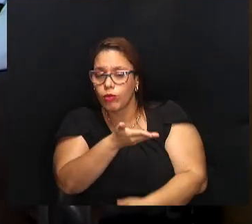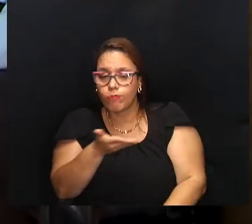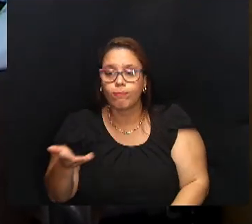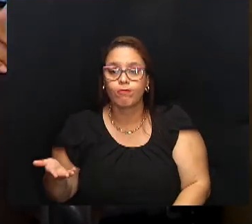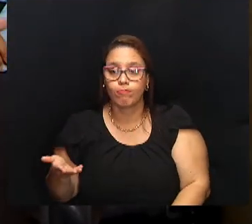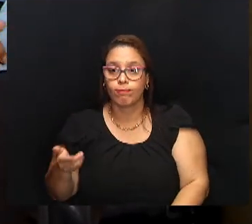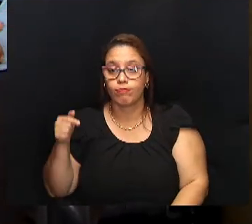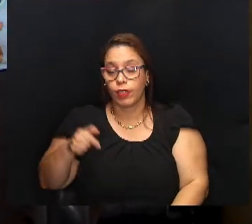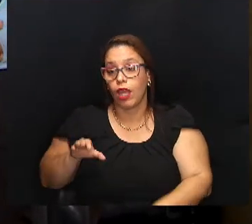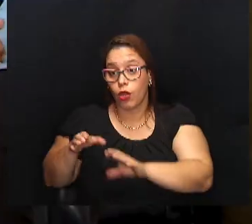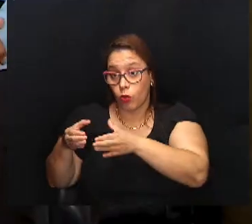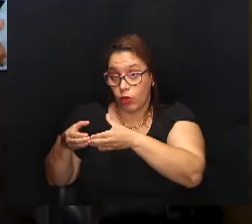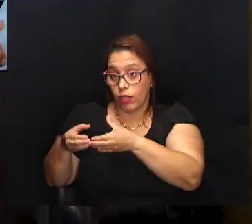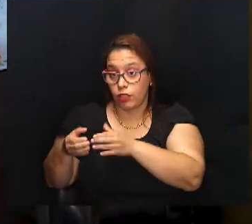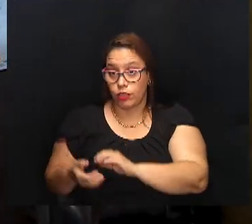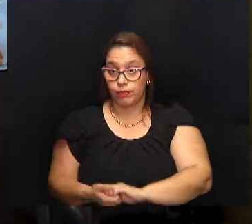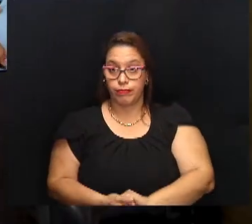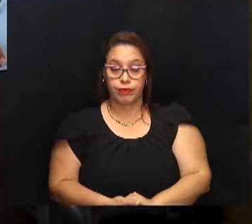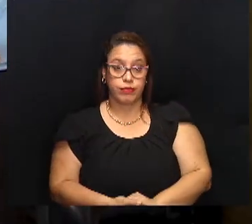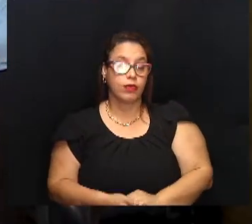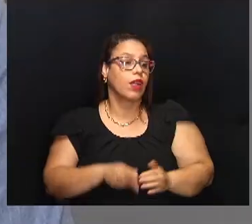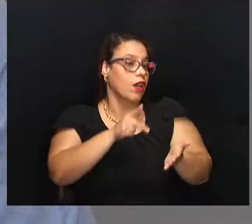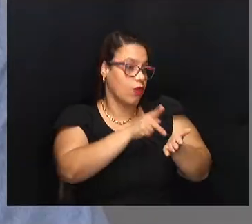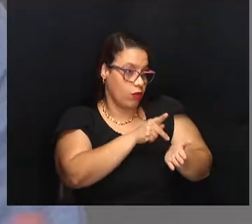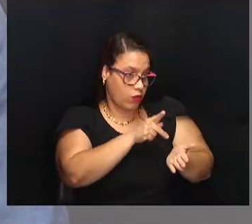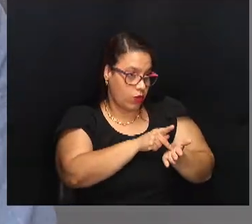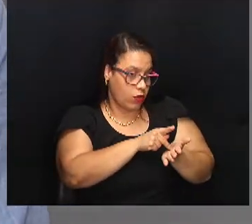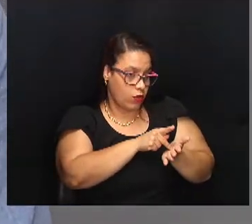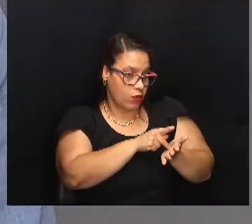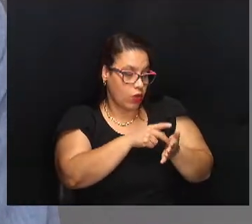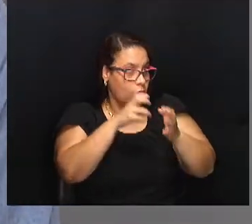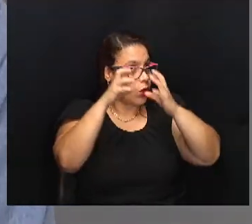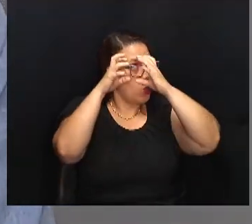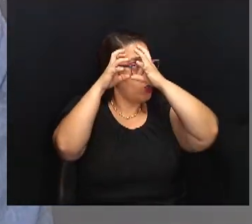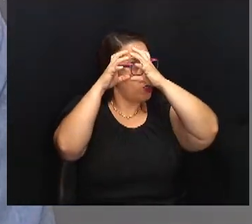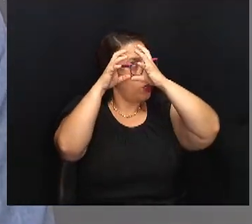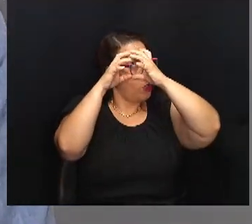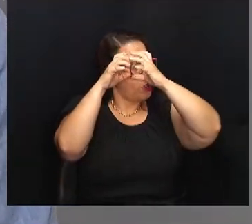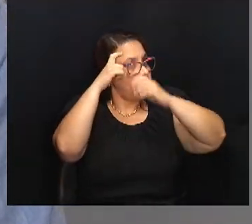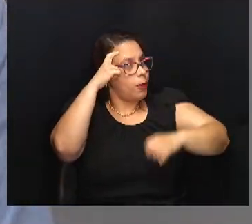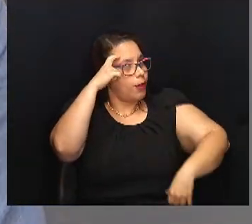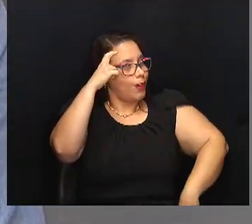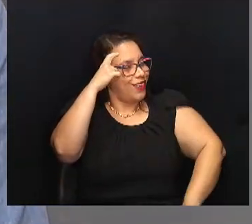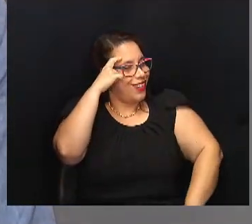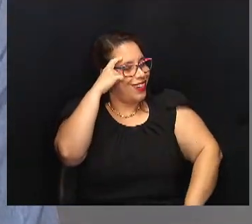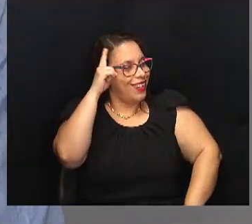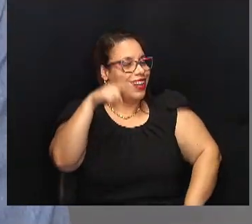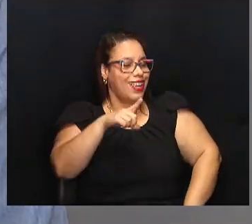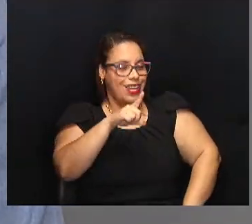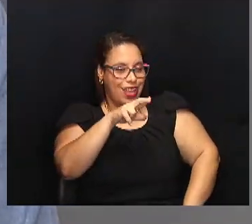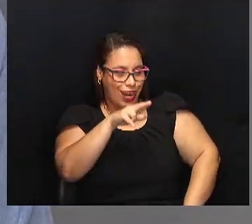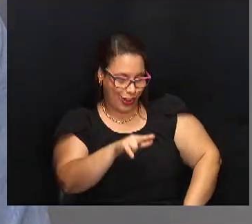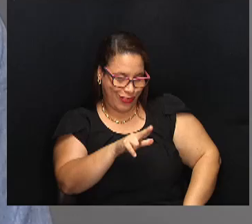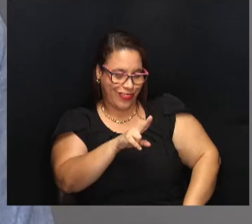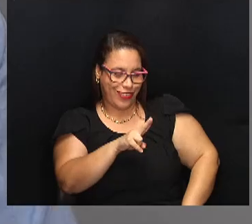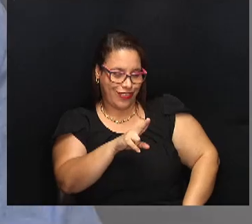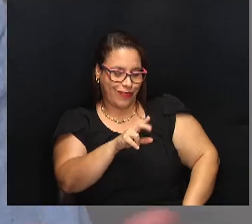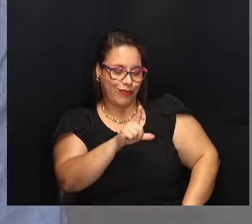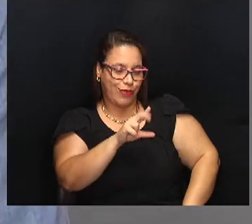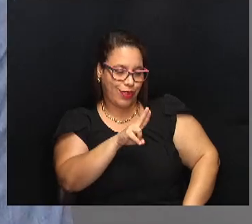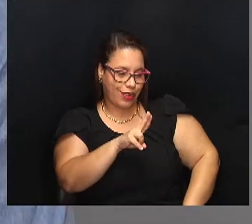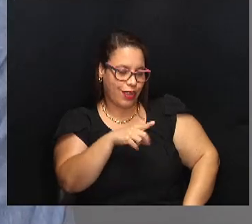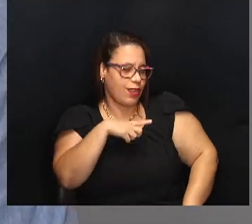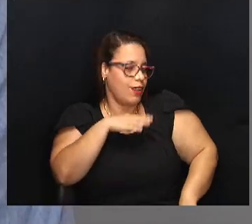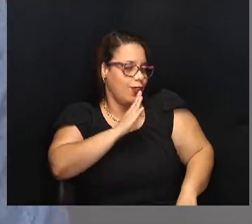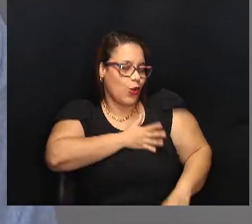mesmo aqui na comunidade? Na verdade, o cérebro pensante por trás de tudo isso é a Lu, né? Então, ela tem